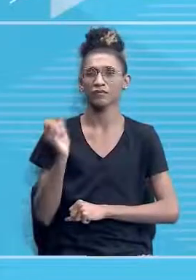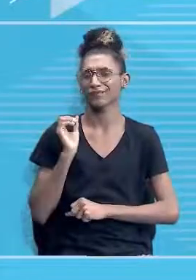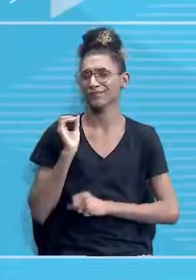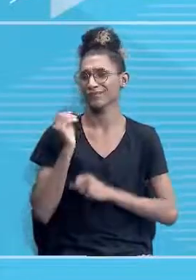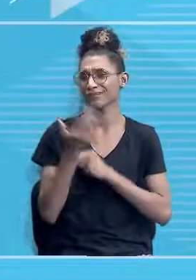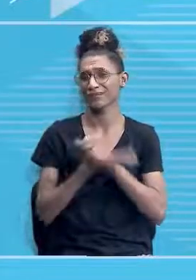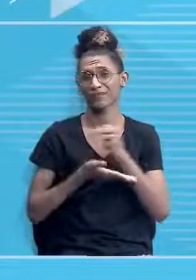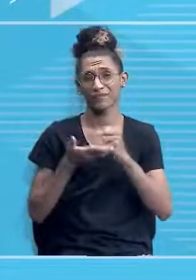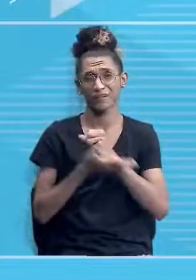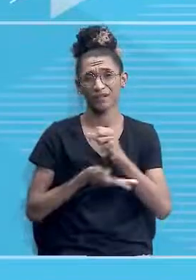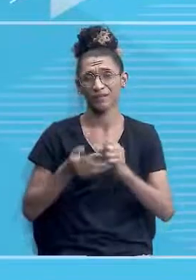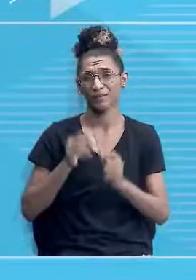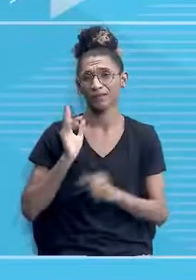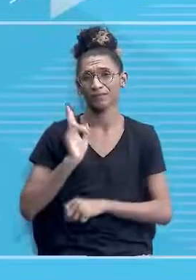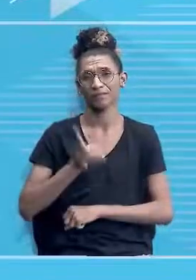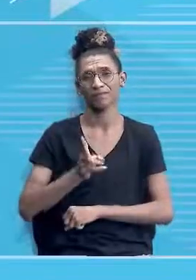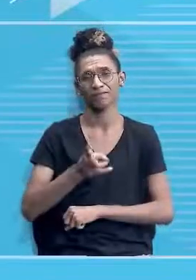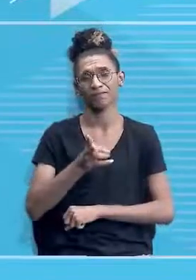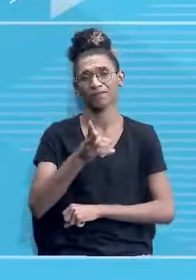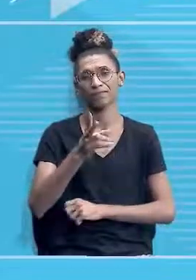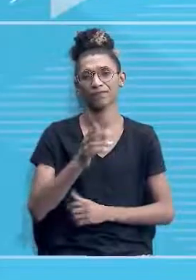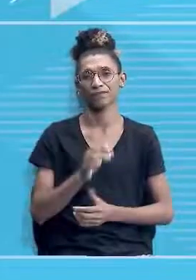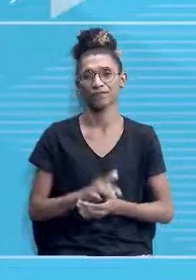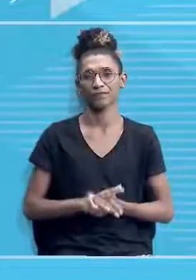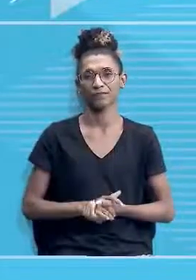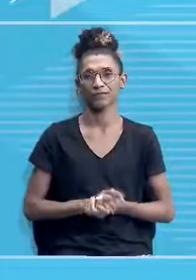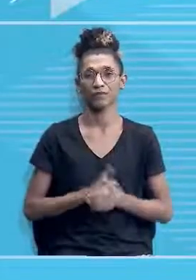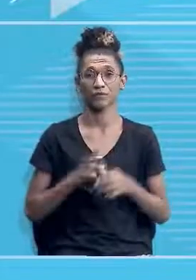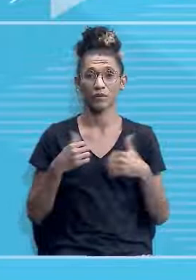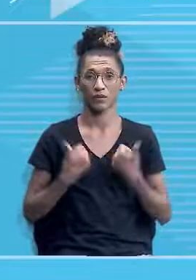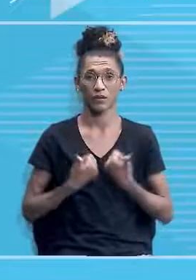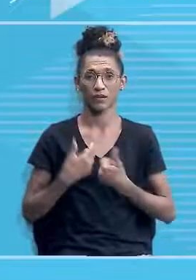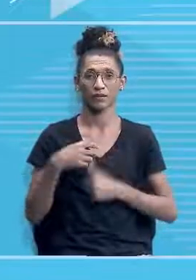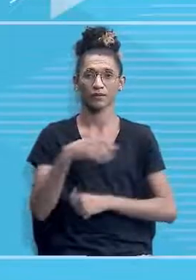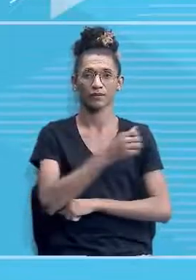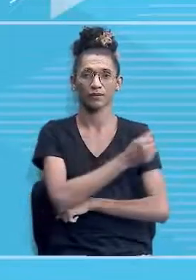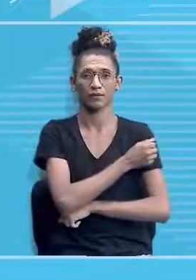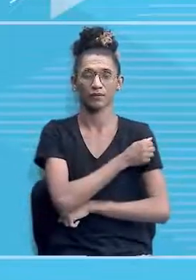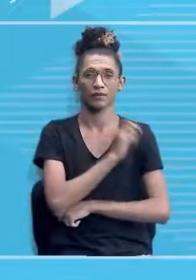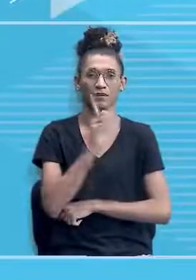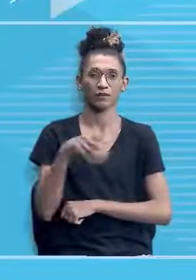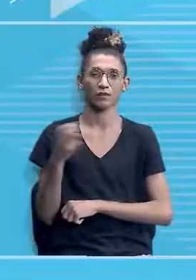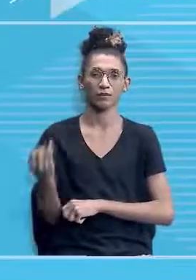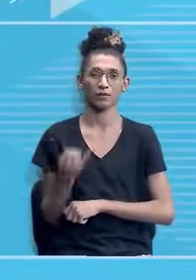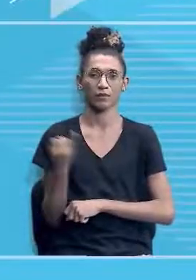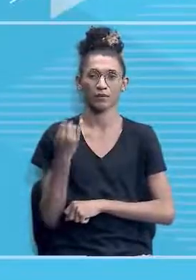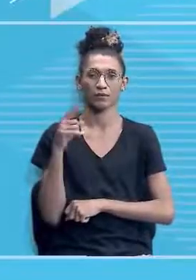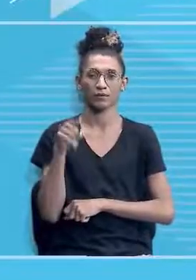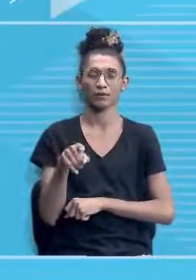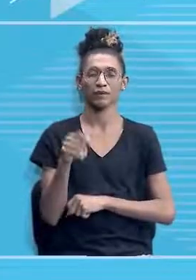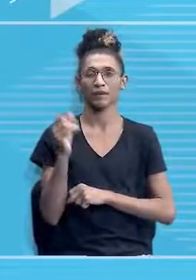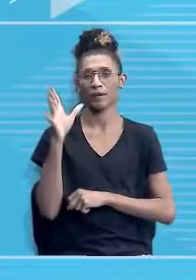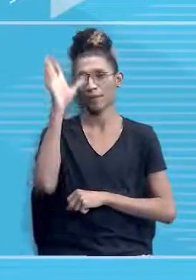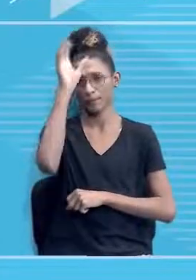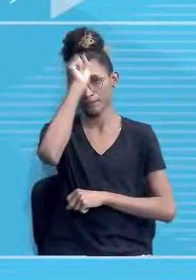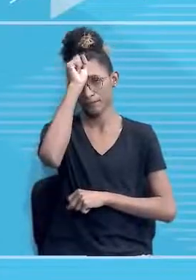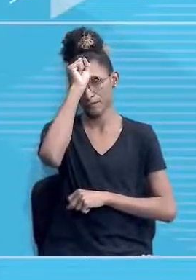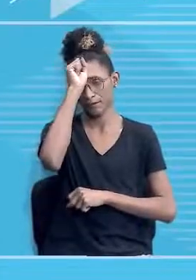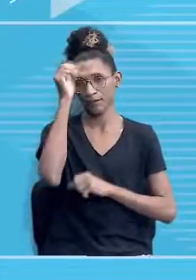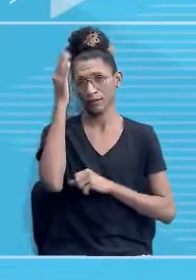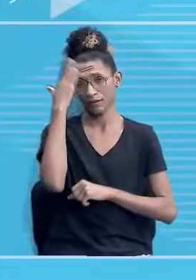básicas essencialmente básicas perfeito pessoal é necessário que você faça essa distinção